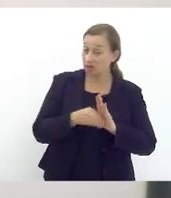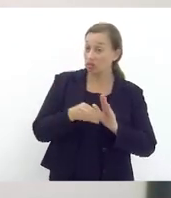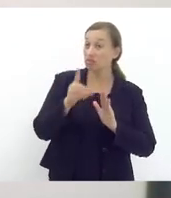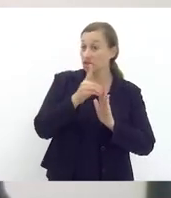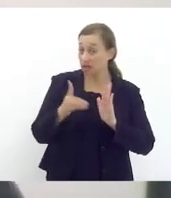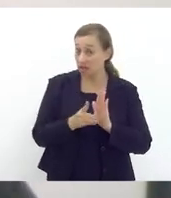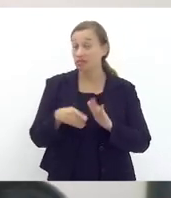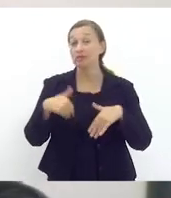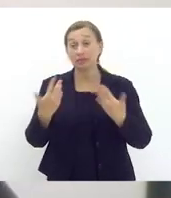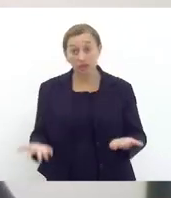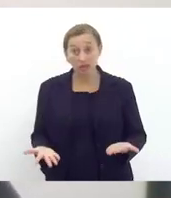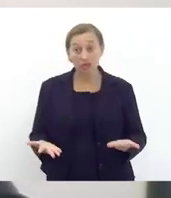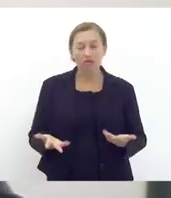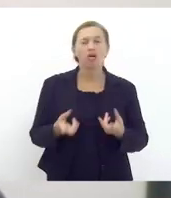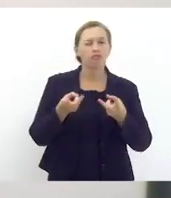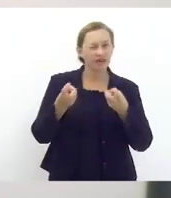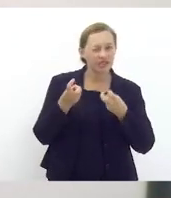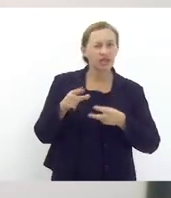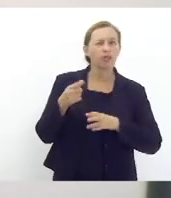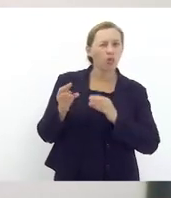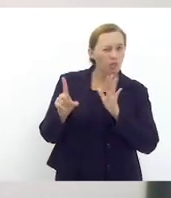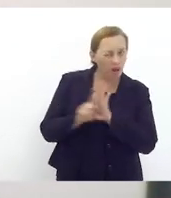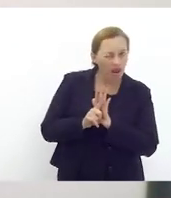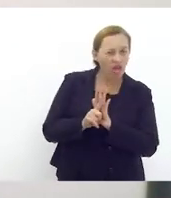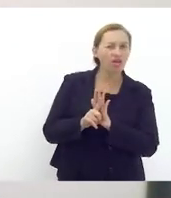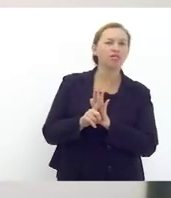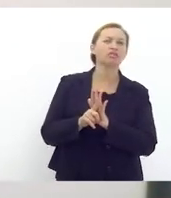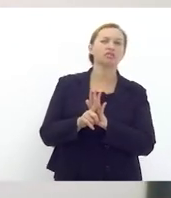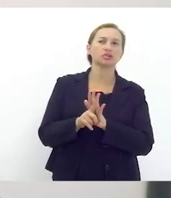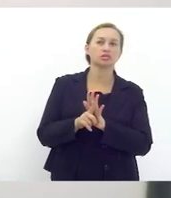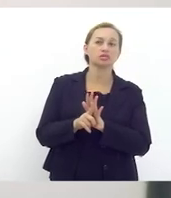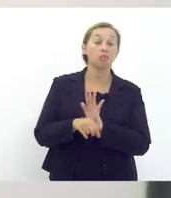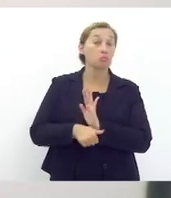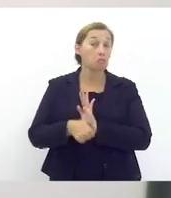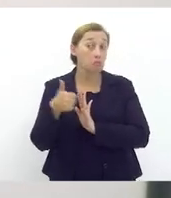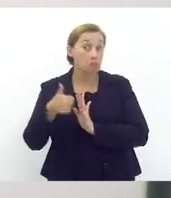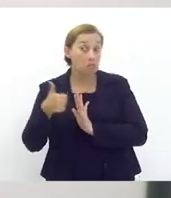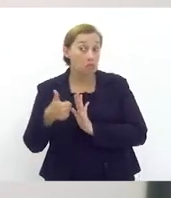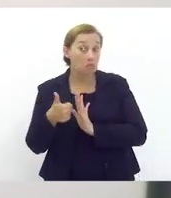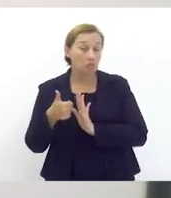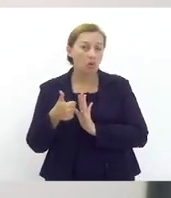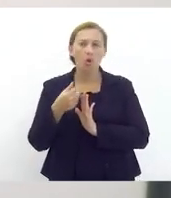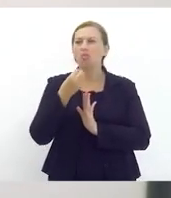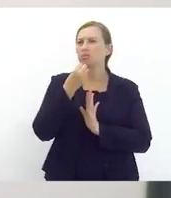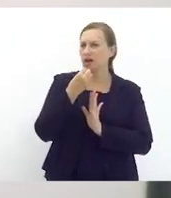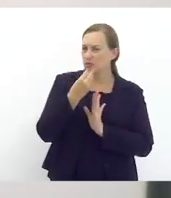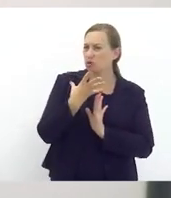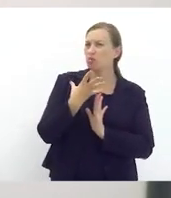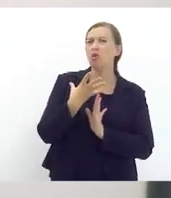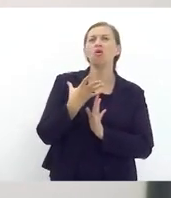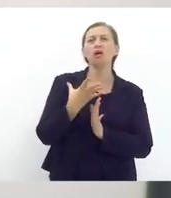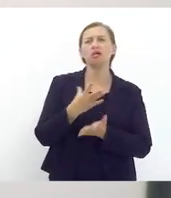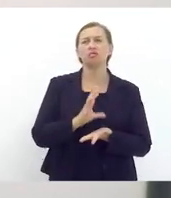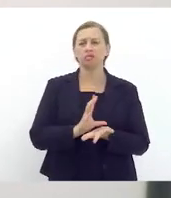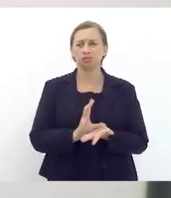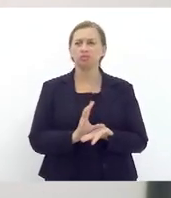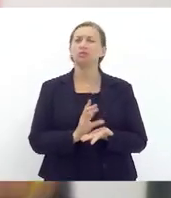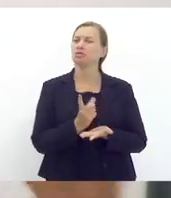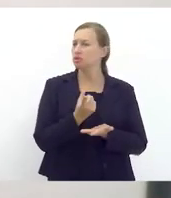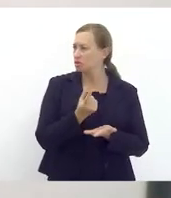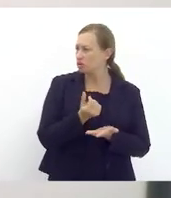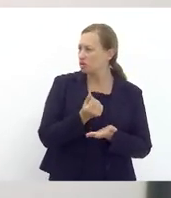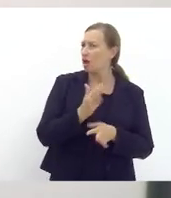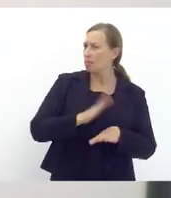então percebe como uma lei que tá primeiro muito generosa nos valores porque são três